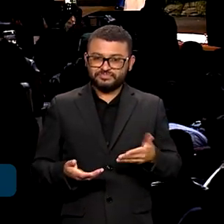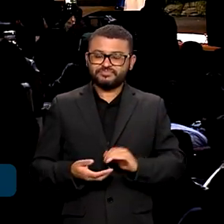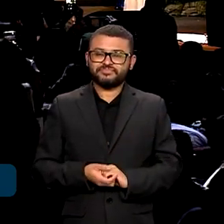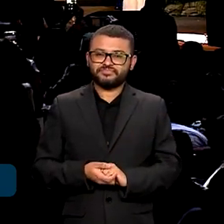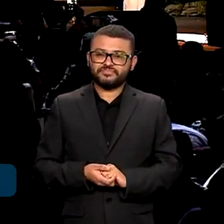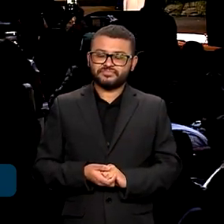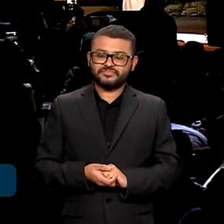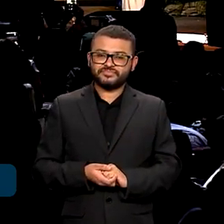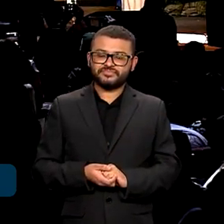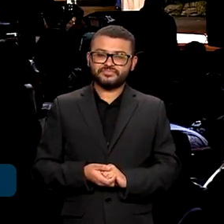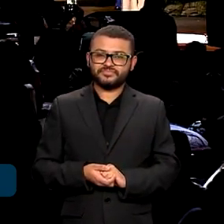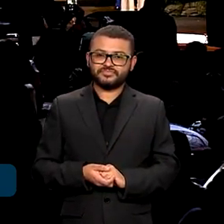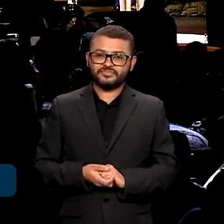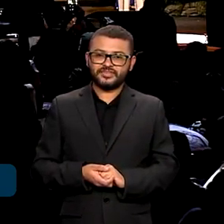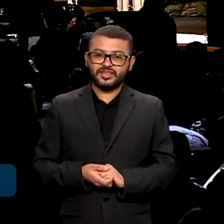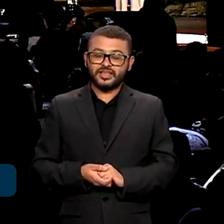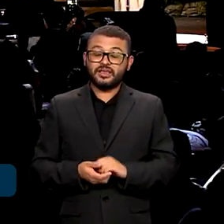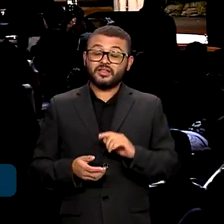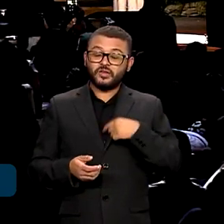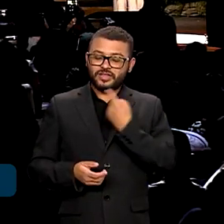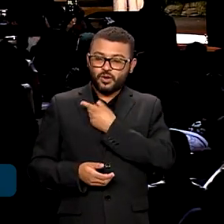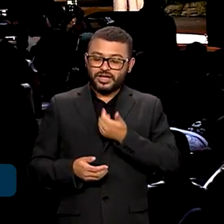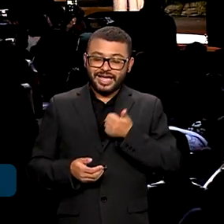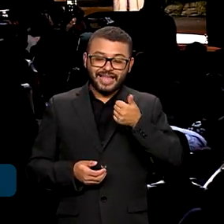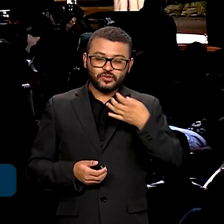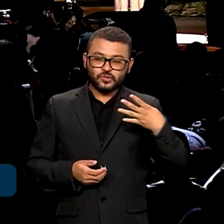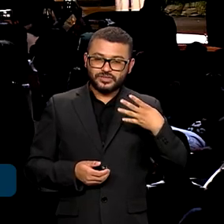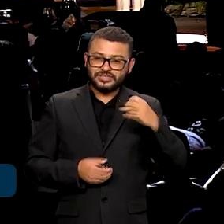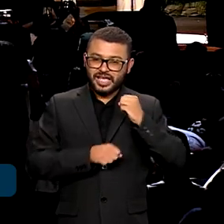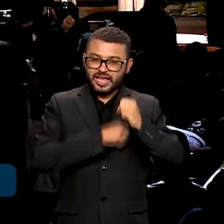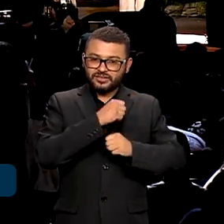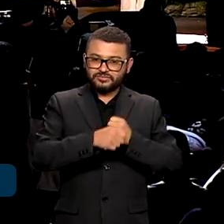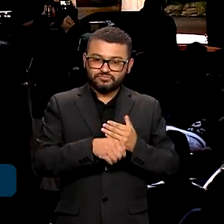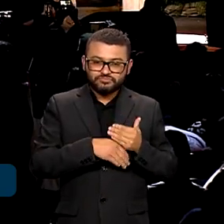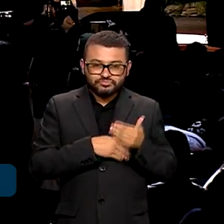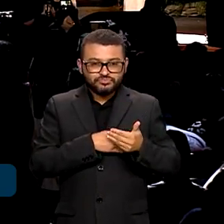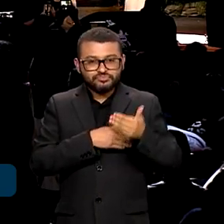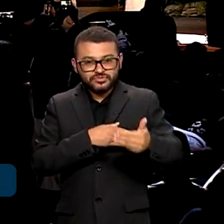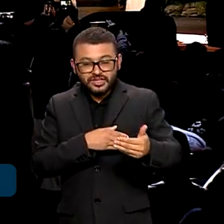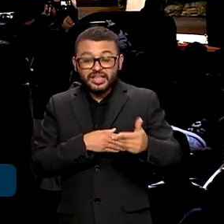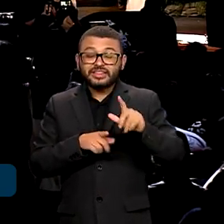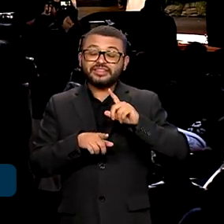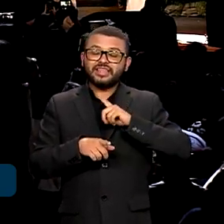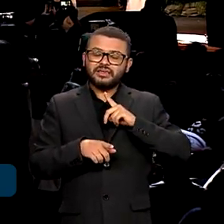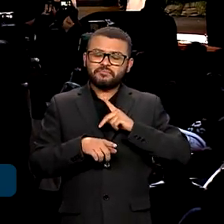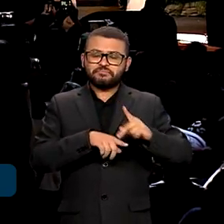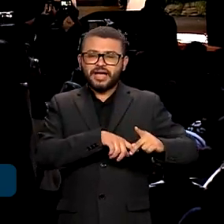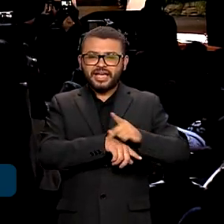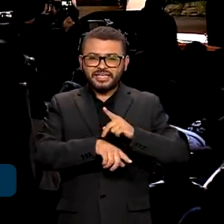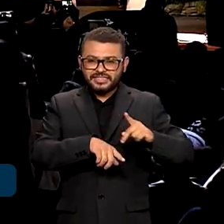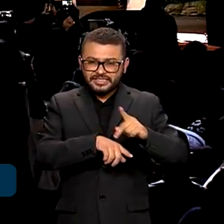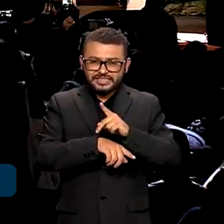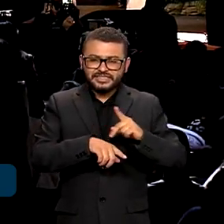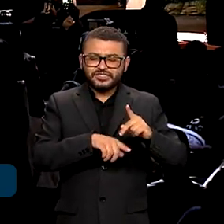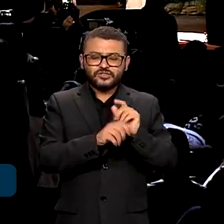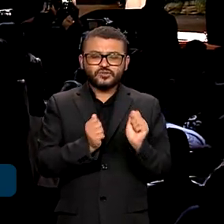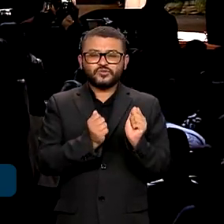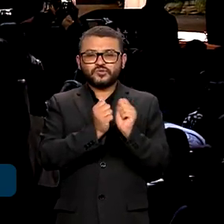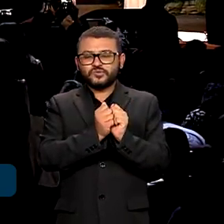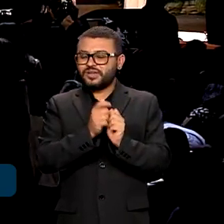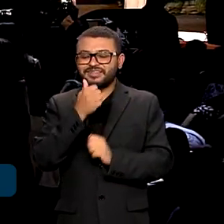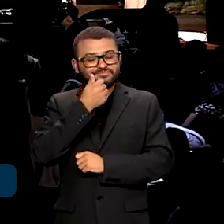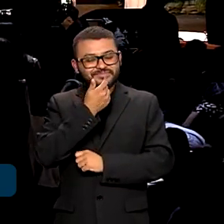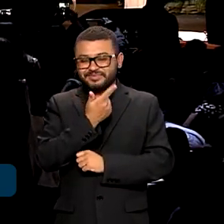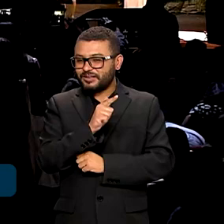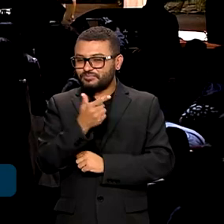para, após 14 anos em que os países que compõem a OTCA não se